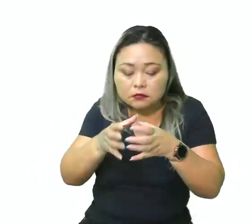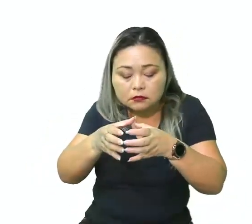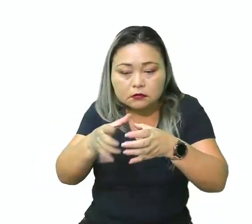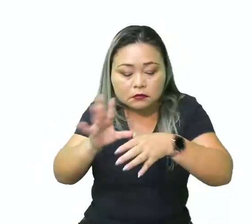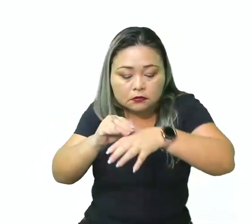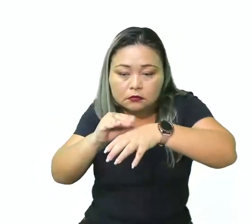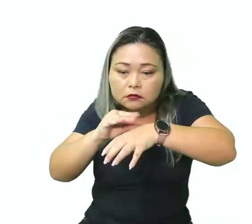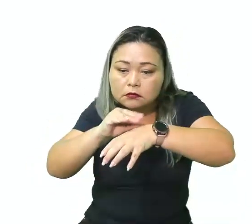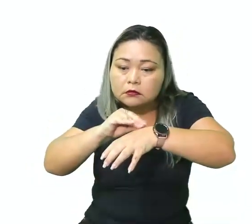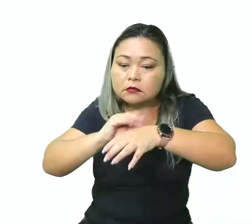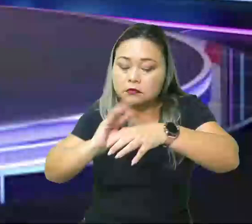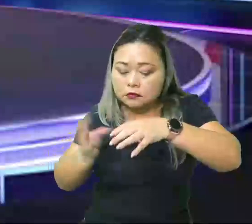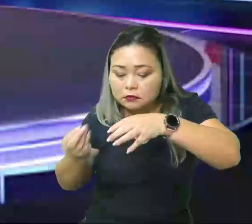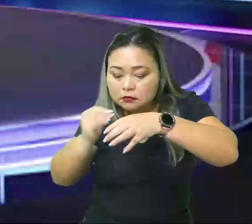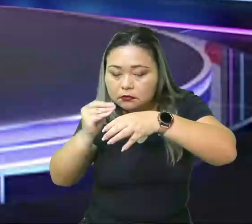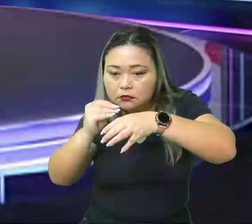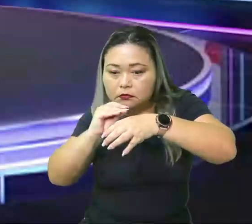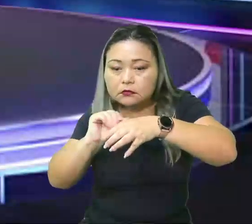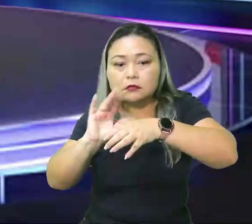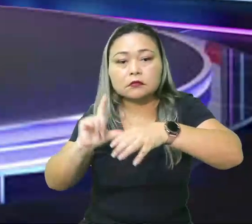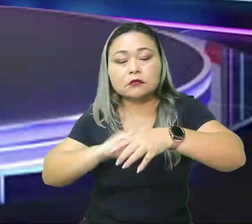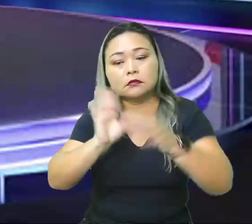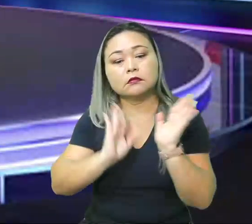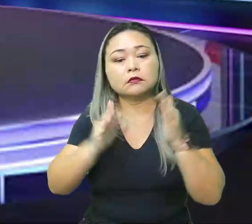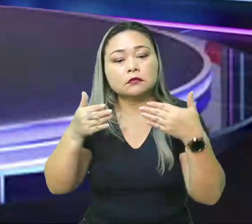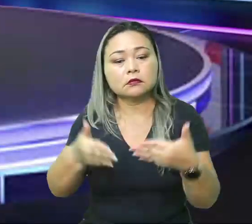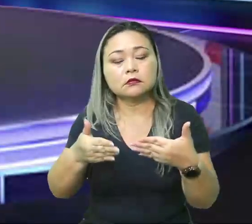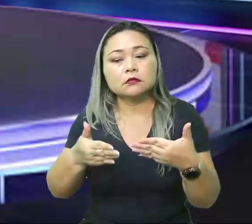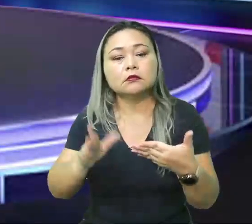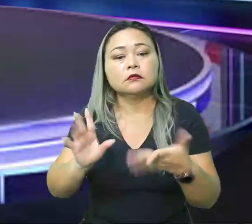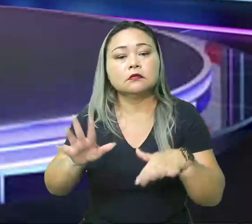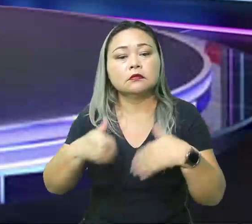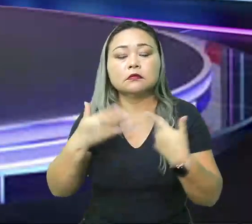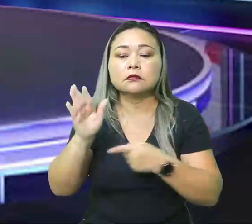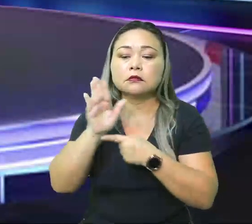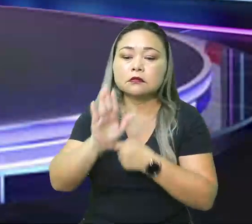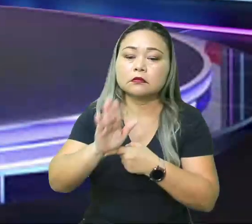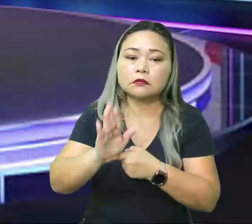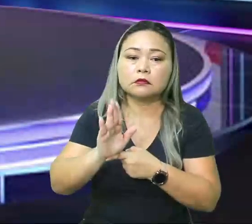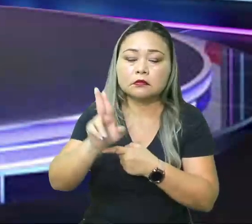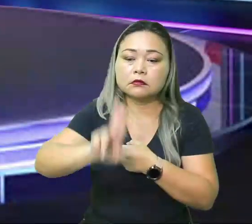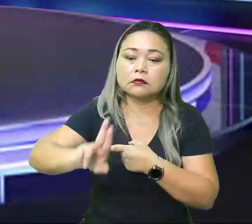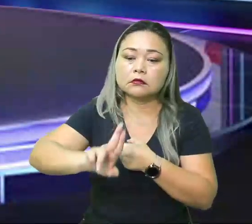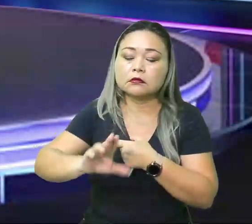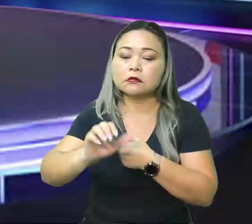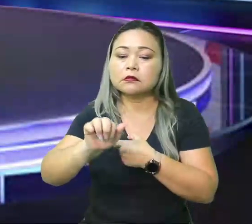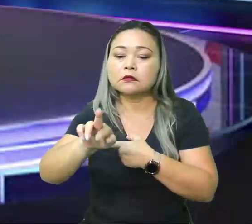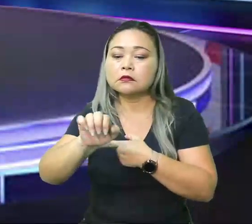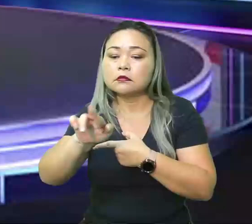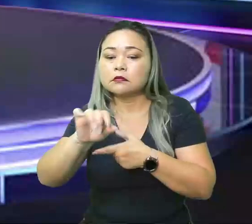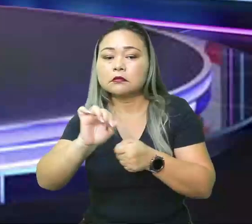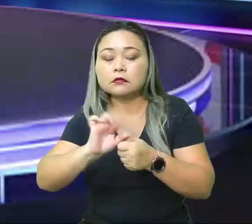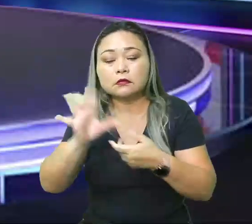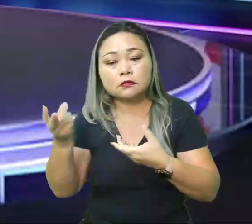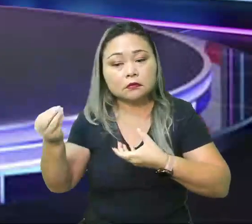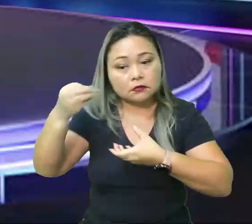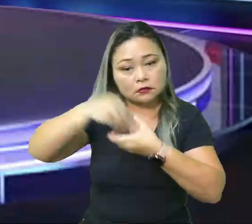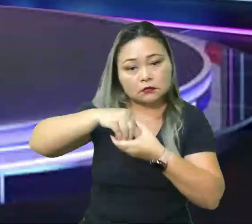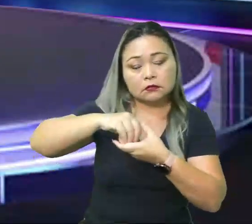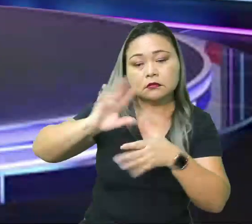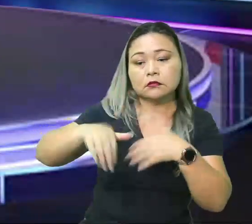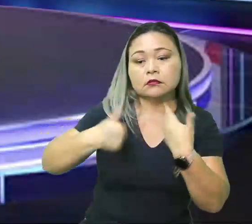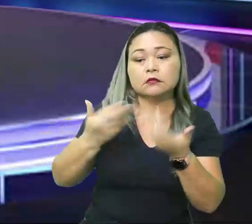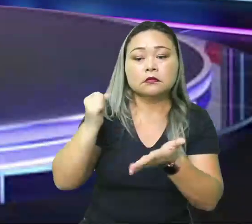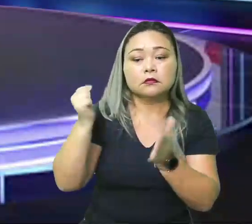tecidos, onde você vai ter funções específicas que vão estar ajudando o funcionamento desse órgão e compondo,